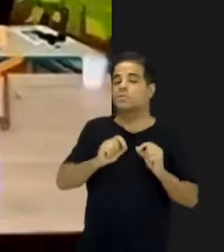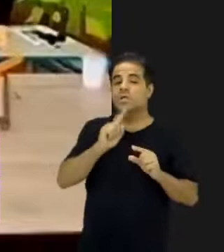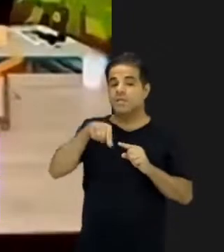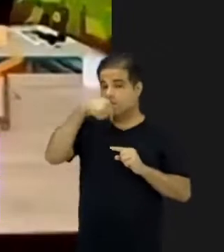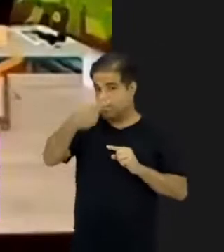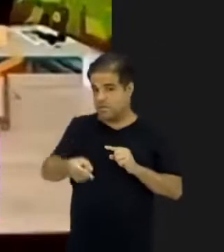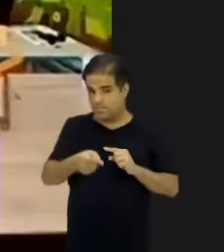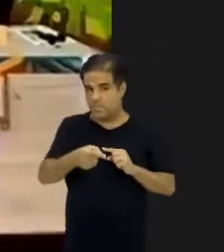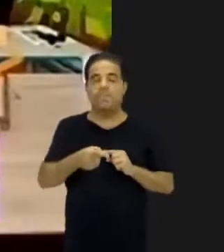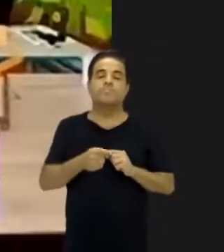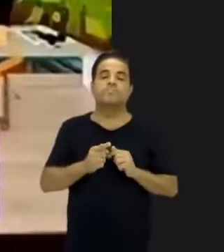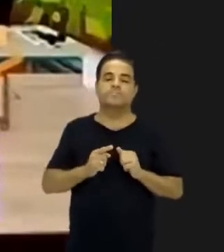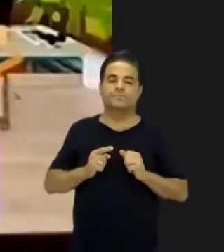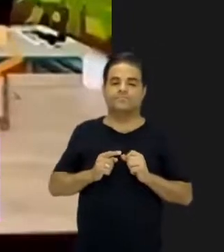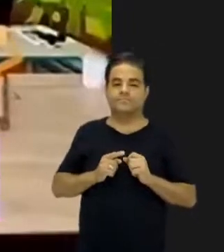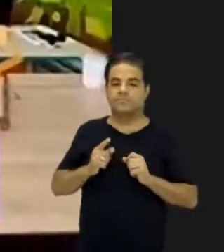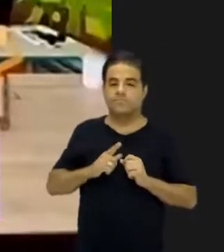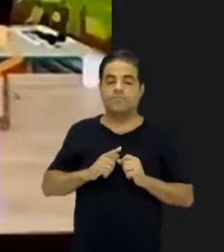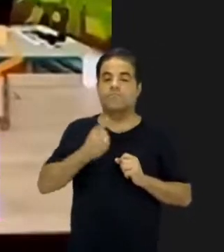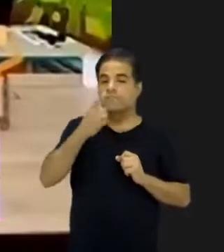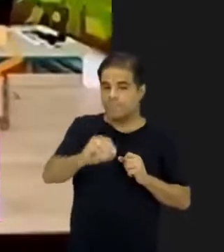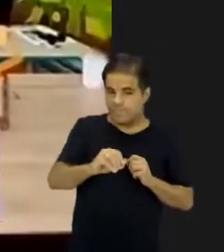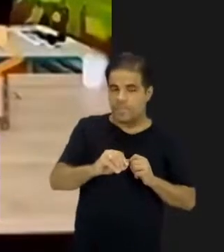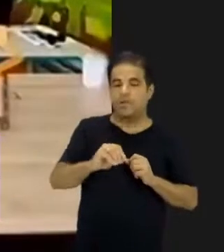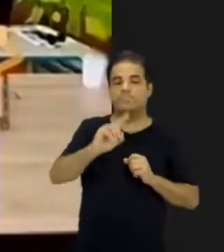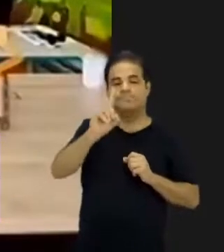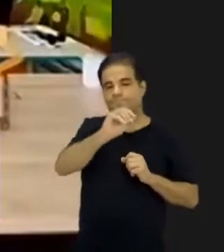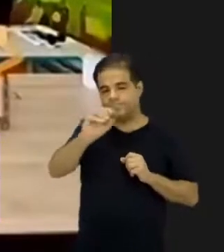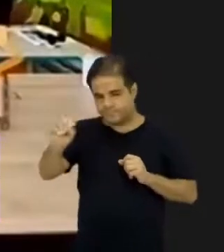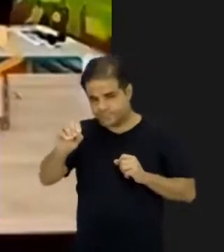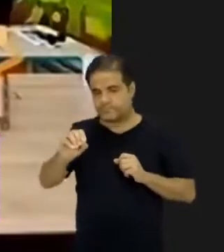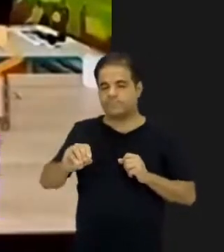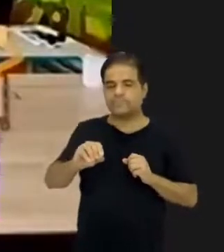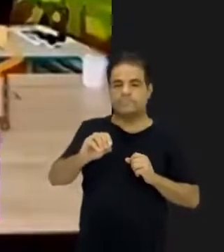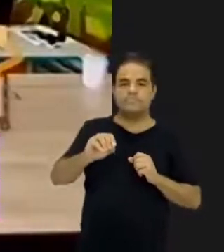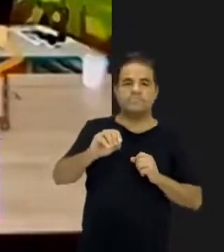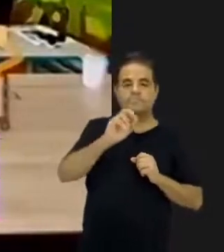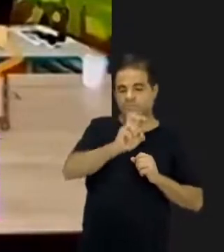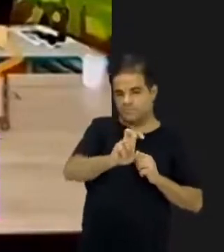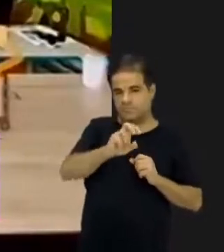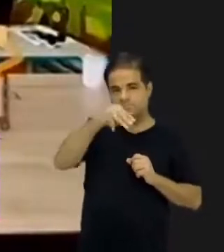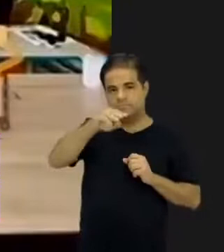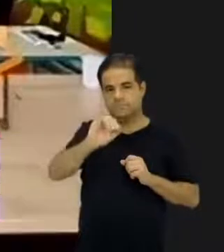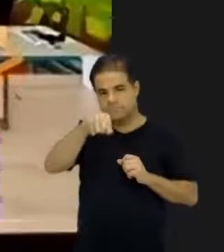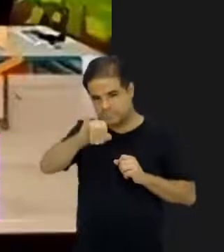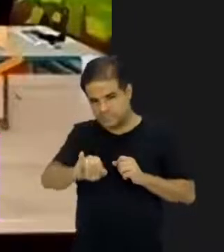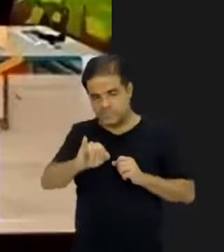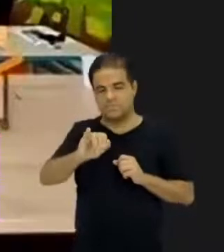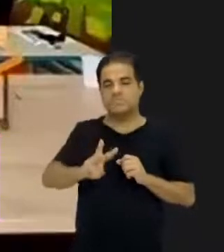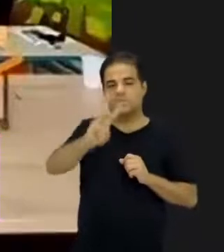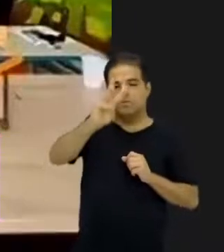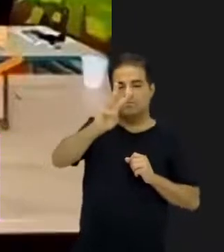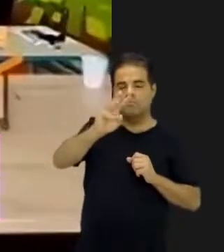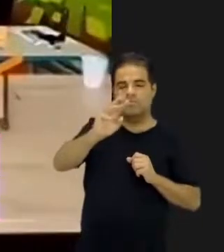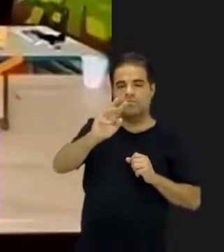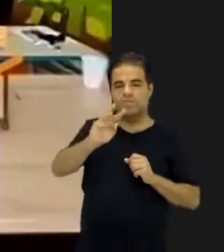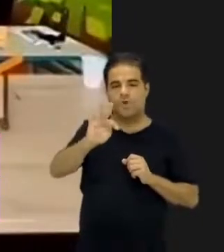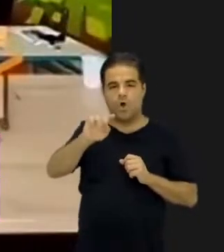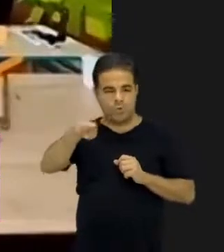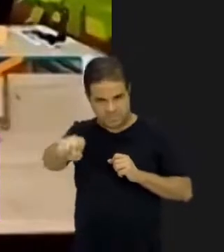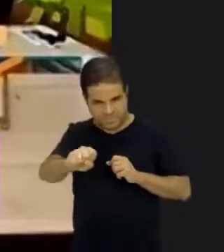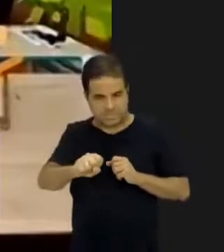depois do número inteiro, você tem décimo, depois centésimo e milésimo, né? 5 milivolts. Tá? Então, para você